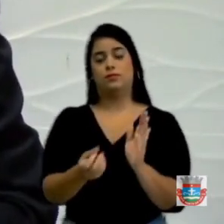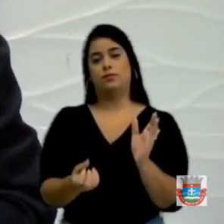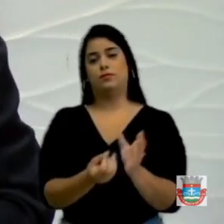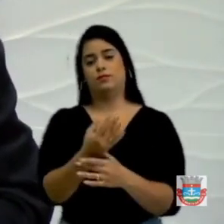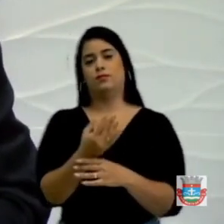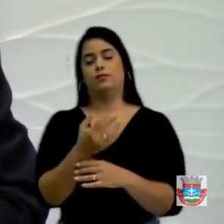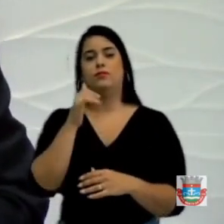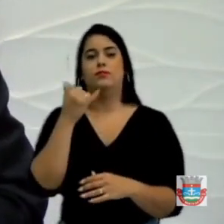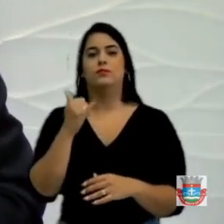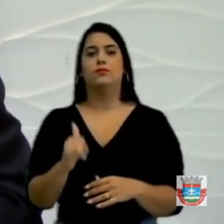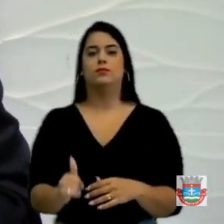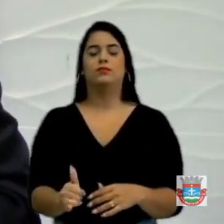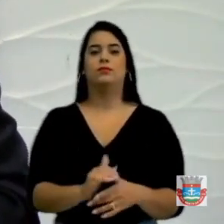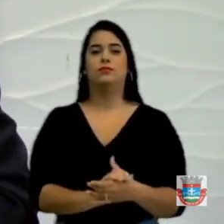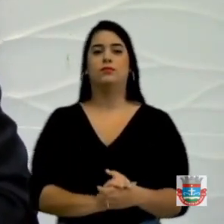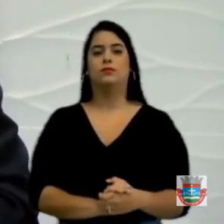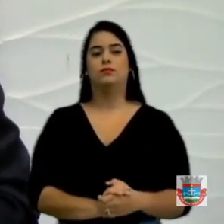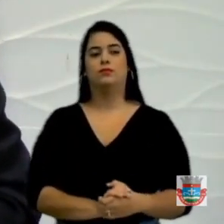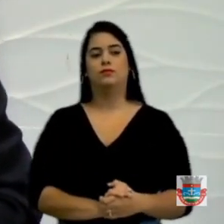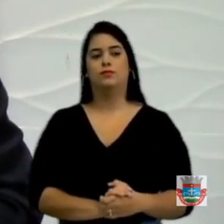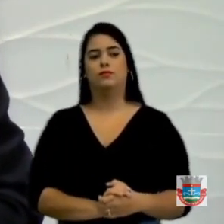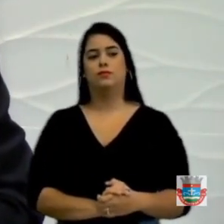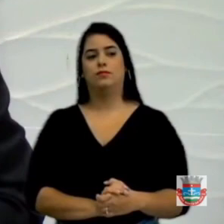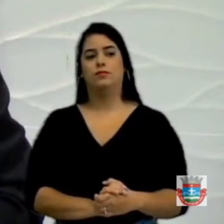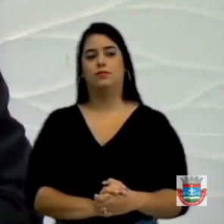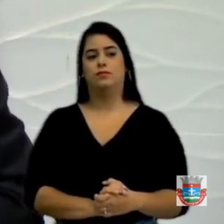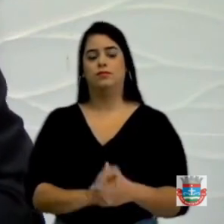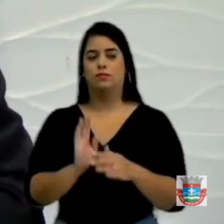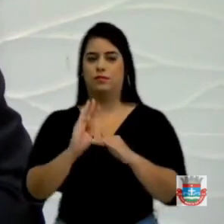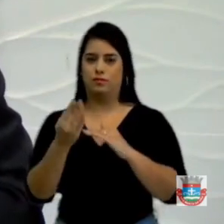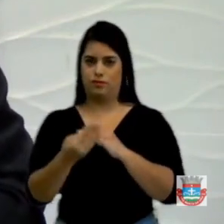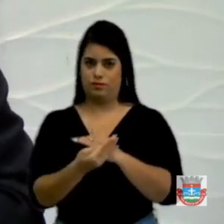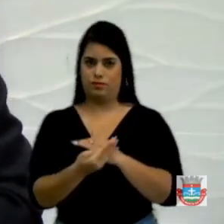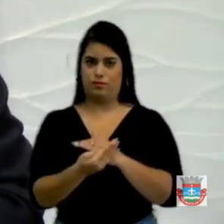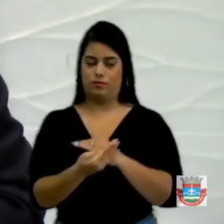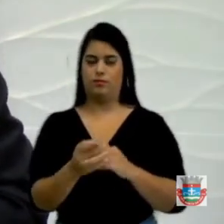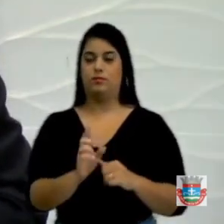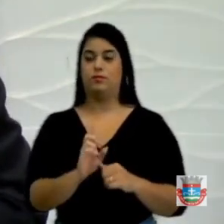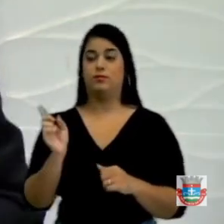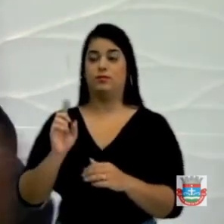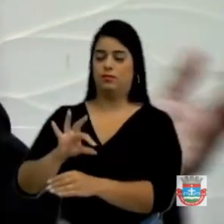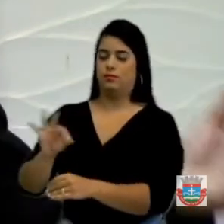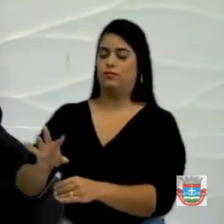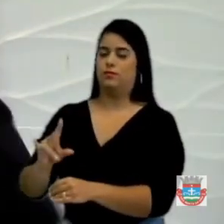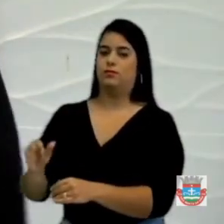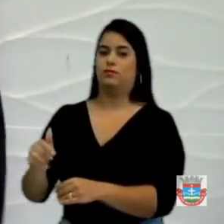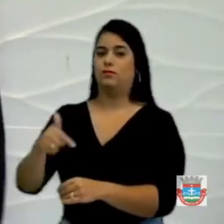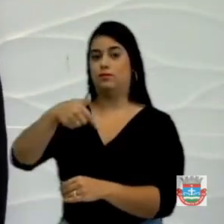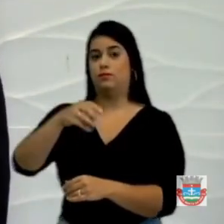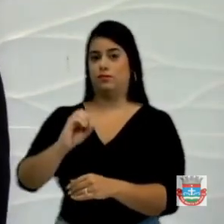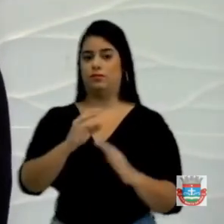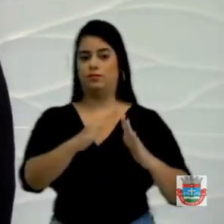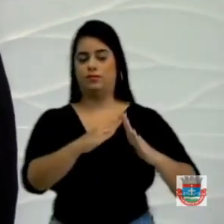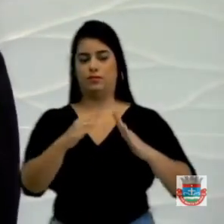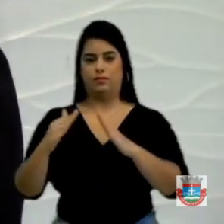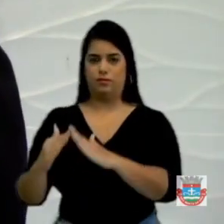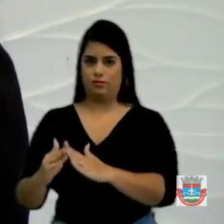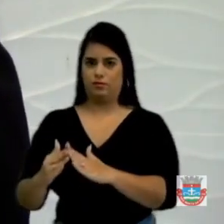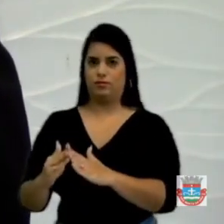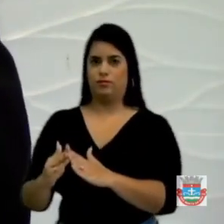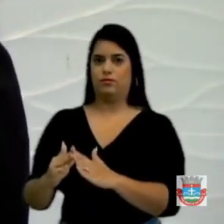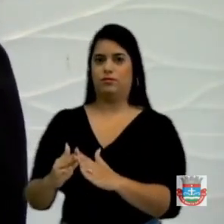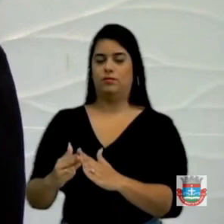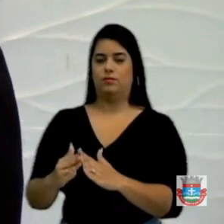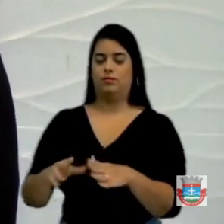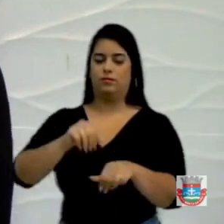pela energia do loteamento lá da Vila do Espírito Santo. Tem 70 residências ligadas no